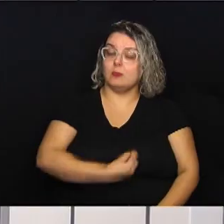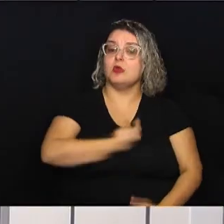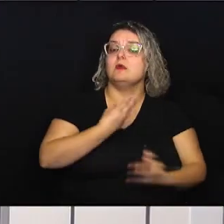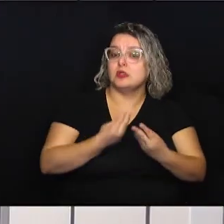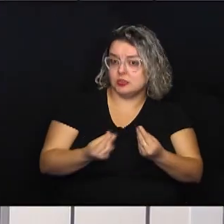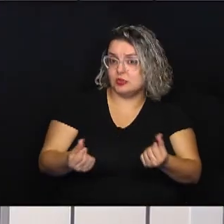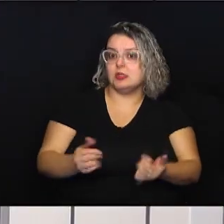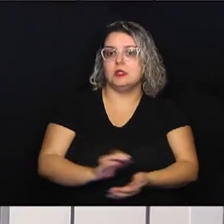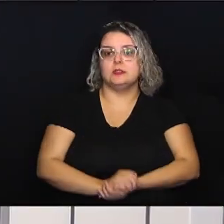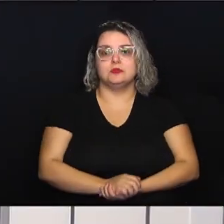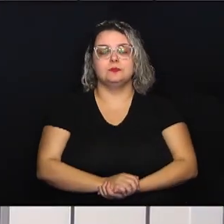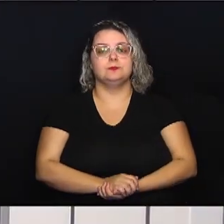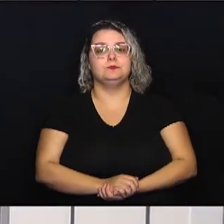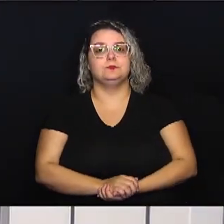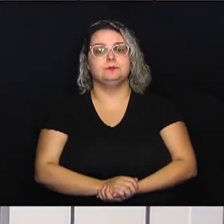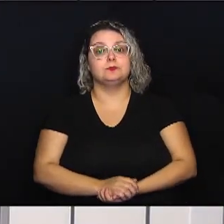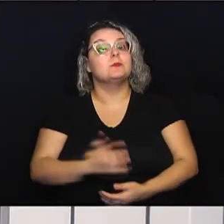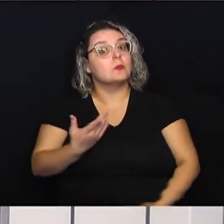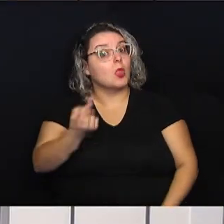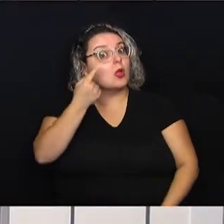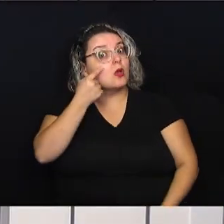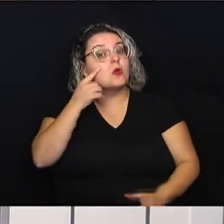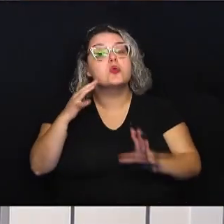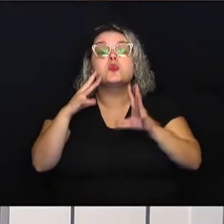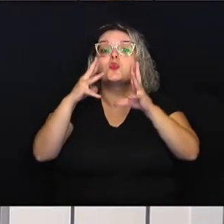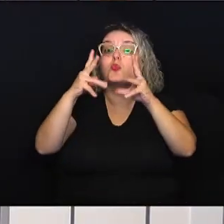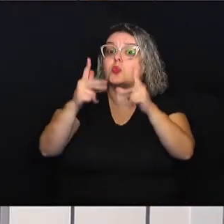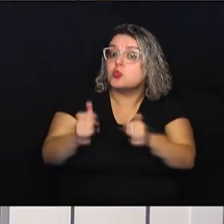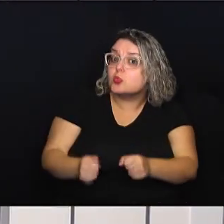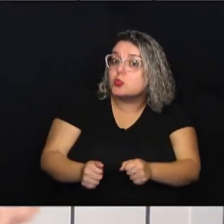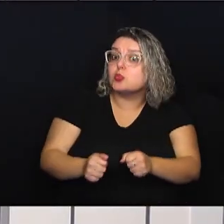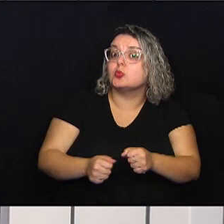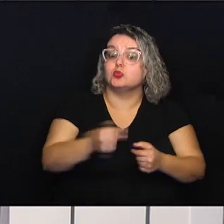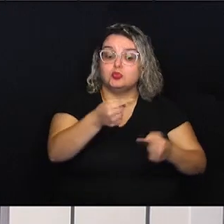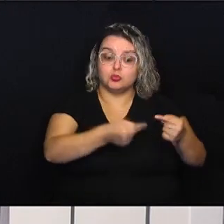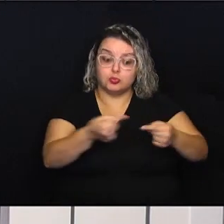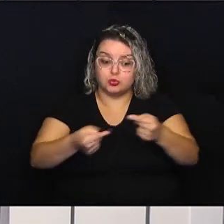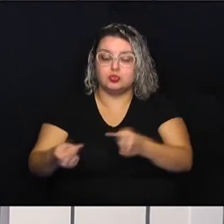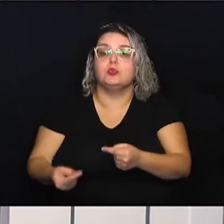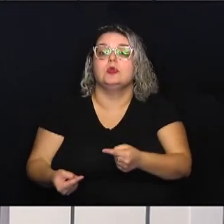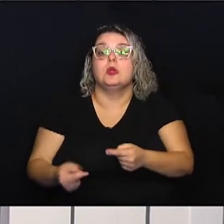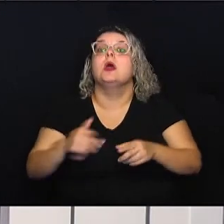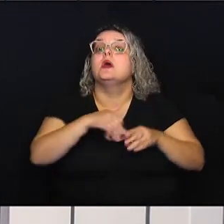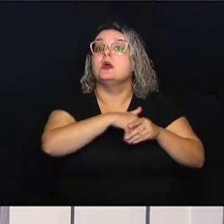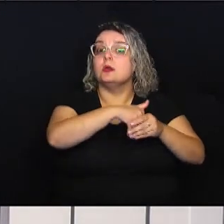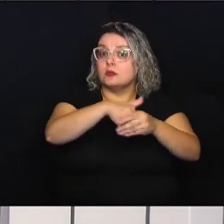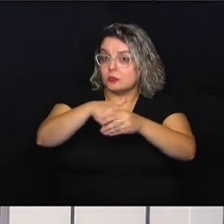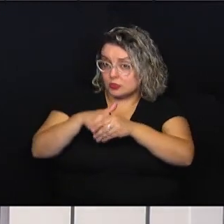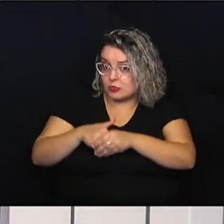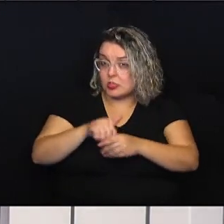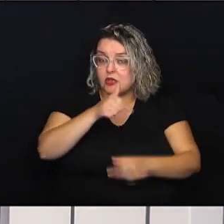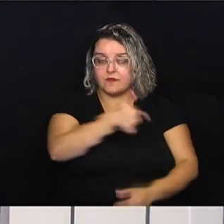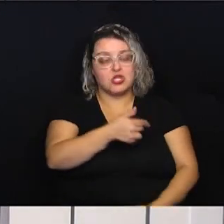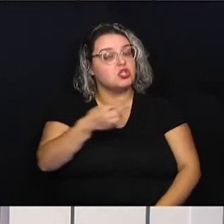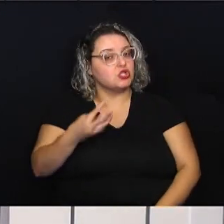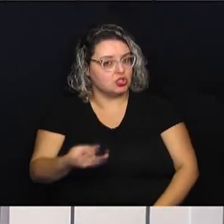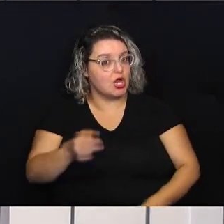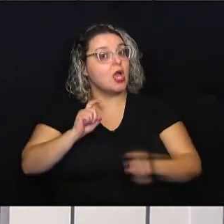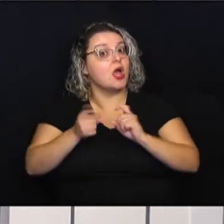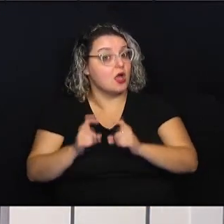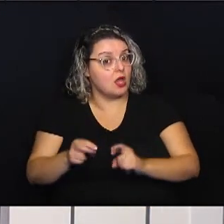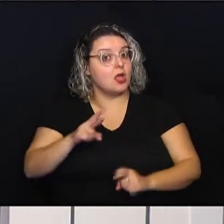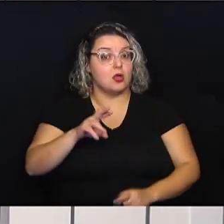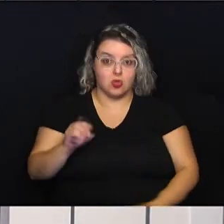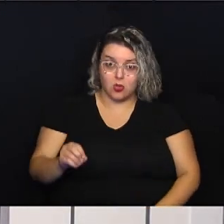qualidade. Para você conferir na íntegra todas as discussões e votações da 23ª reunião